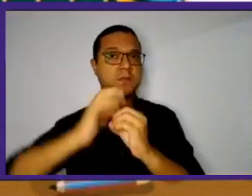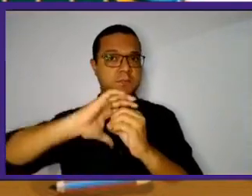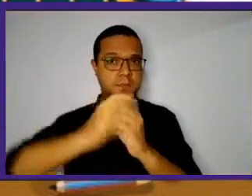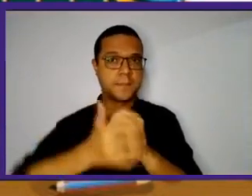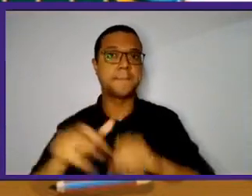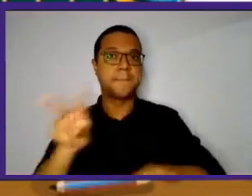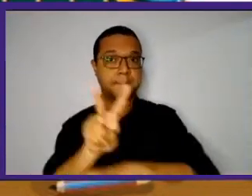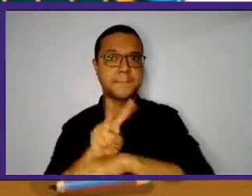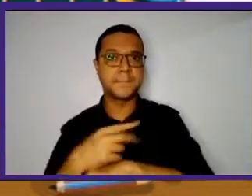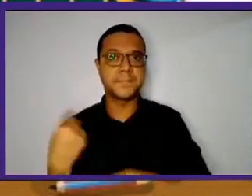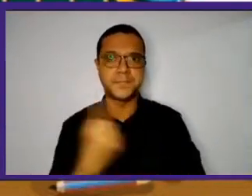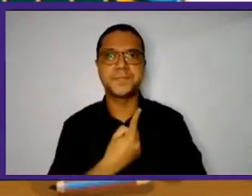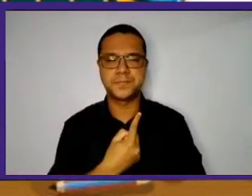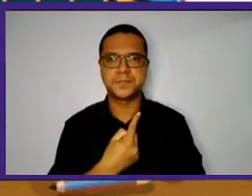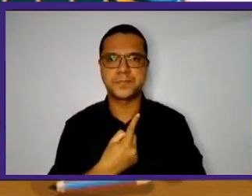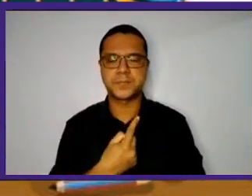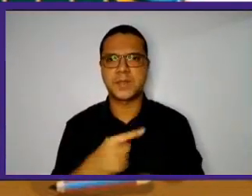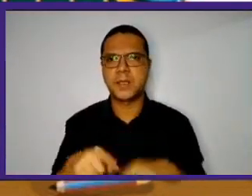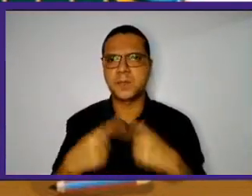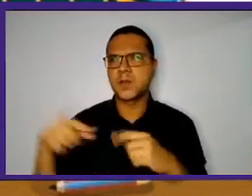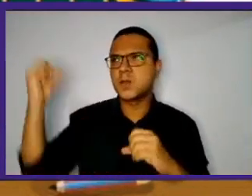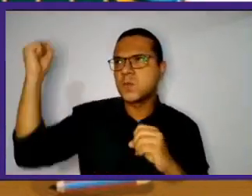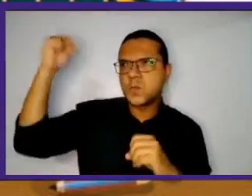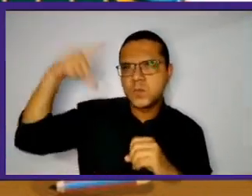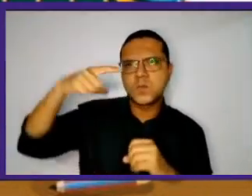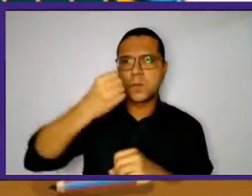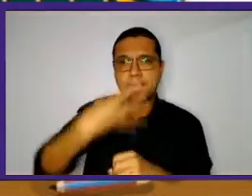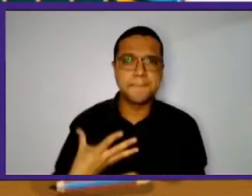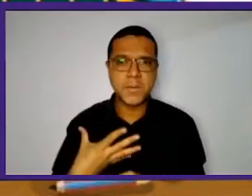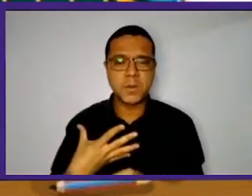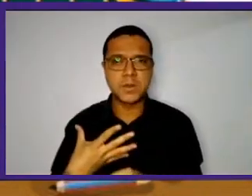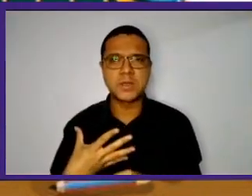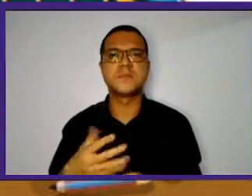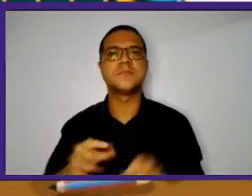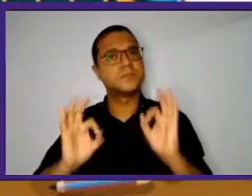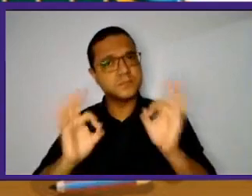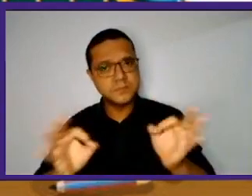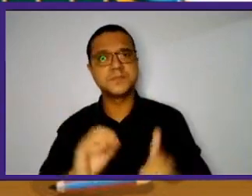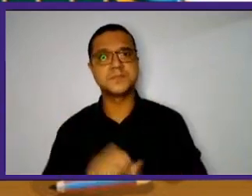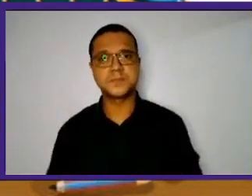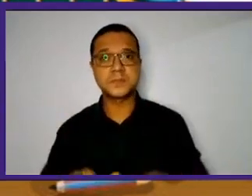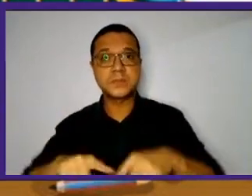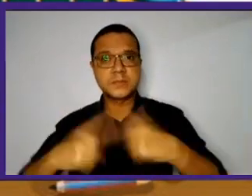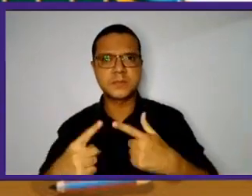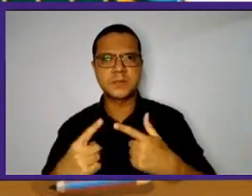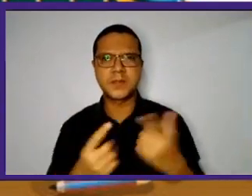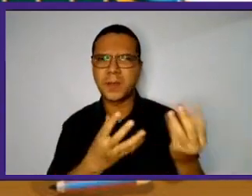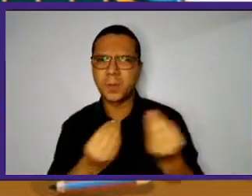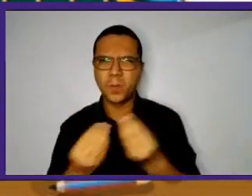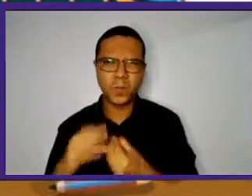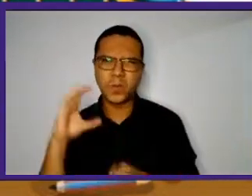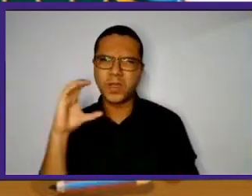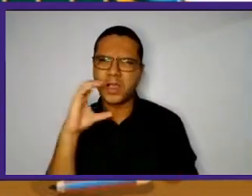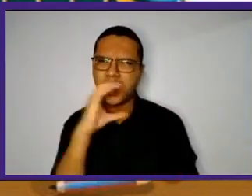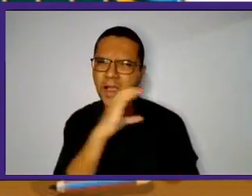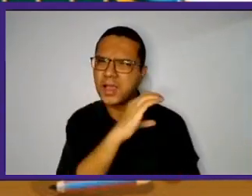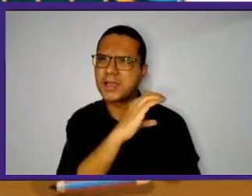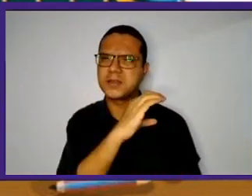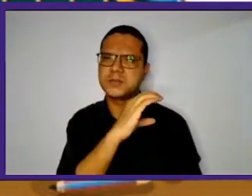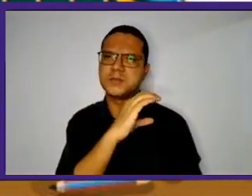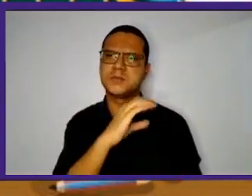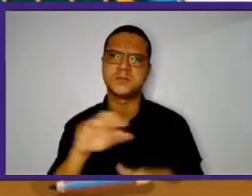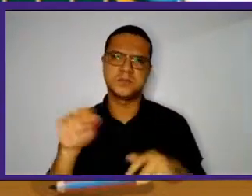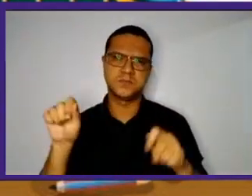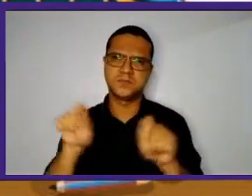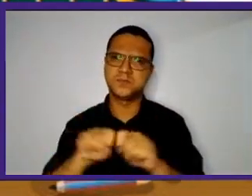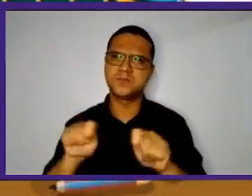raios nocivos do sol. Ah, ué, mas o sol não é bom? Não tem a vida na Terra? Sim, mas o excesso de calor vai fazer